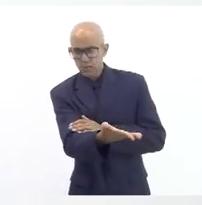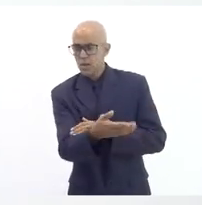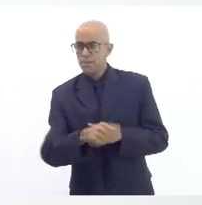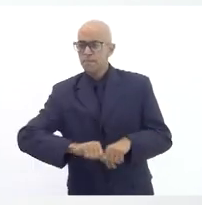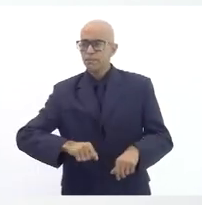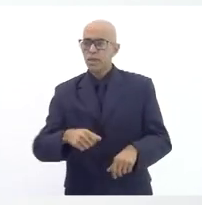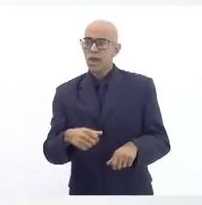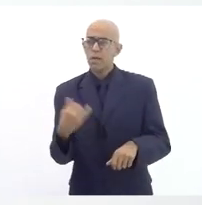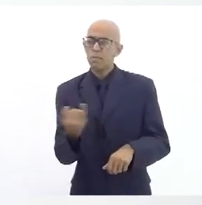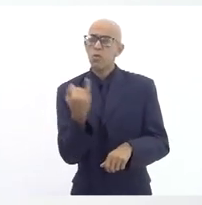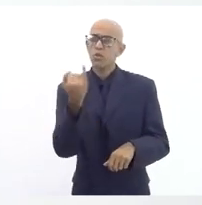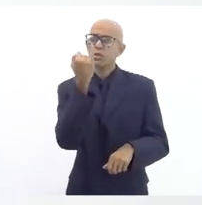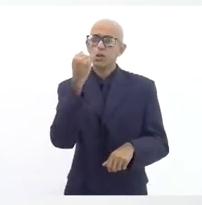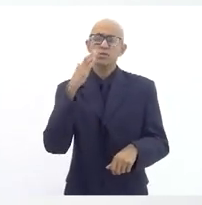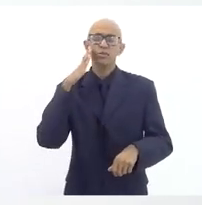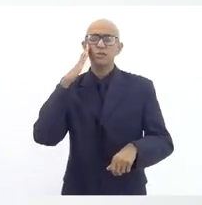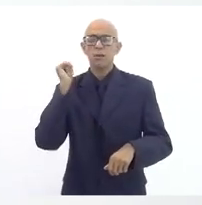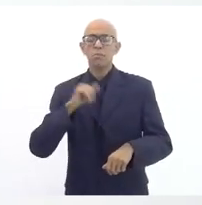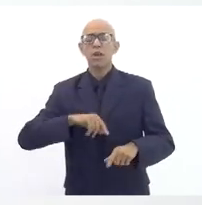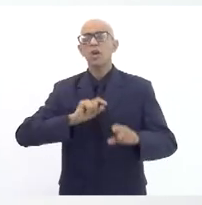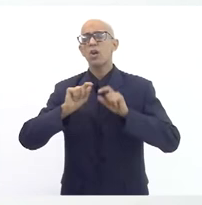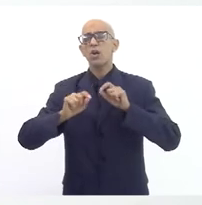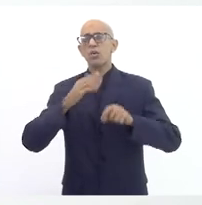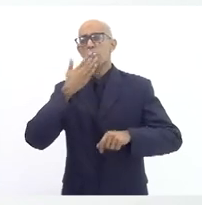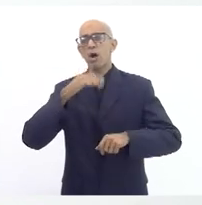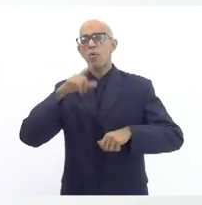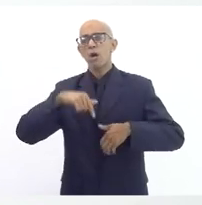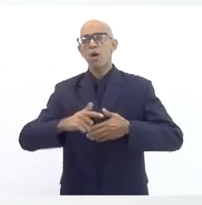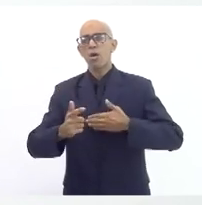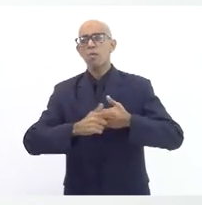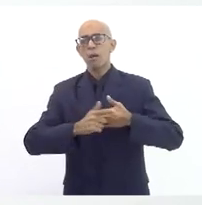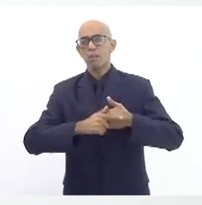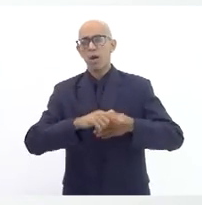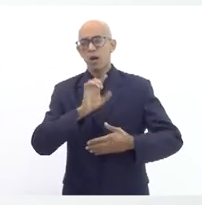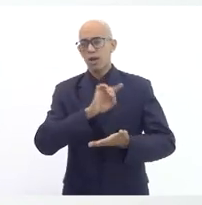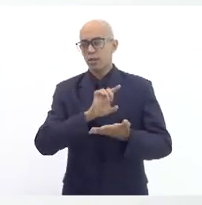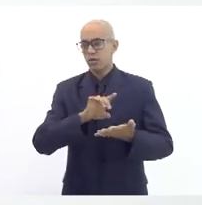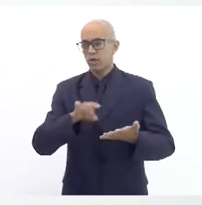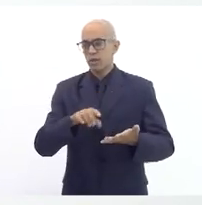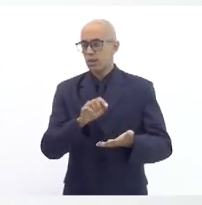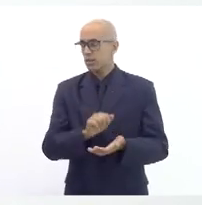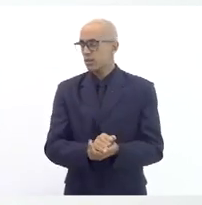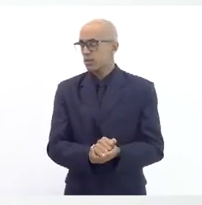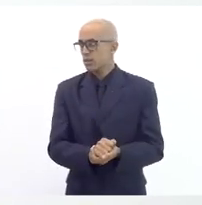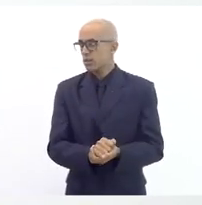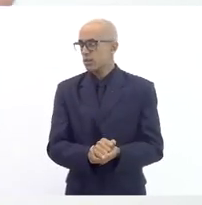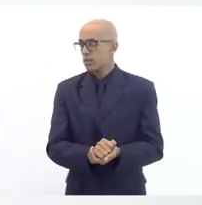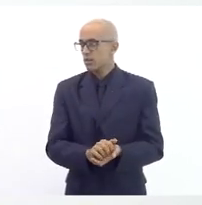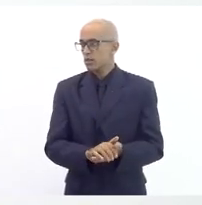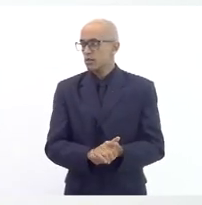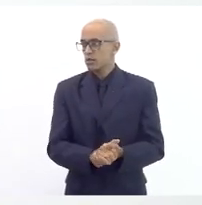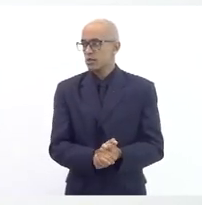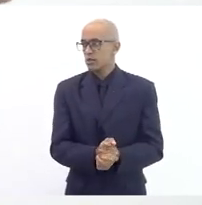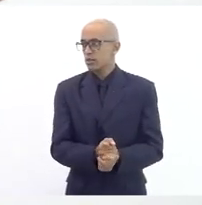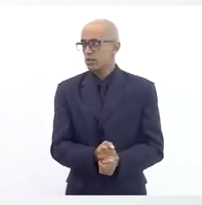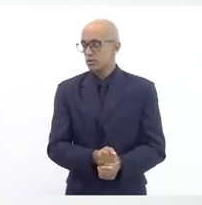são os papéis. Cabe à Secretaria de Estado, cabe ao Governo do Estado apresentar e